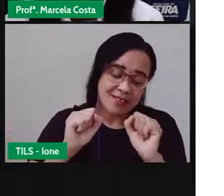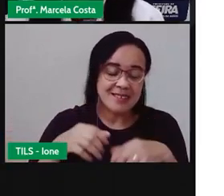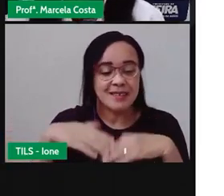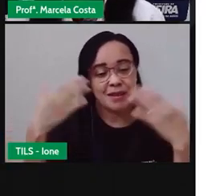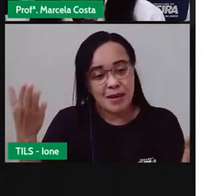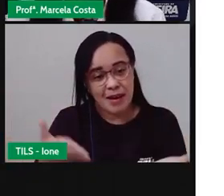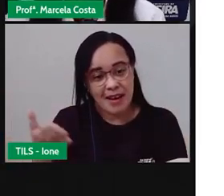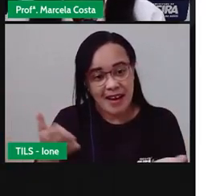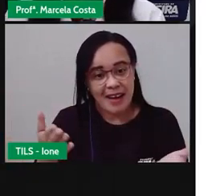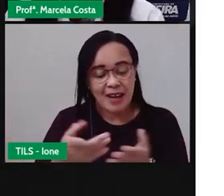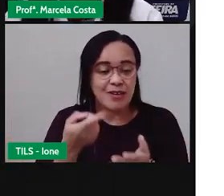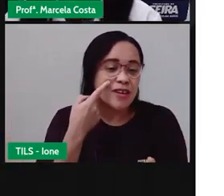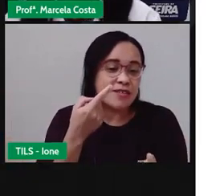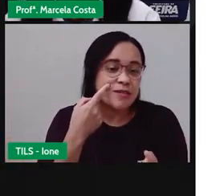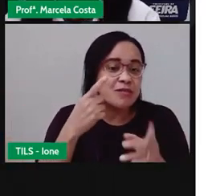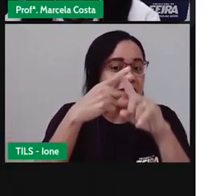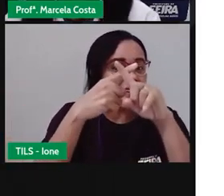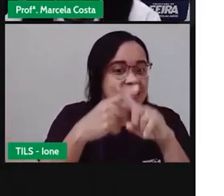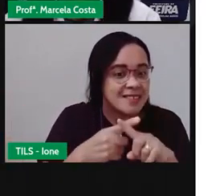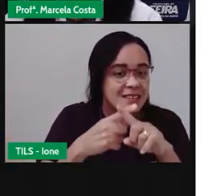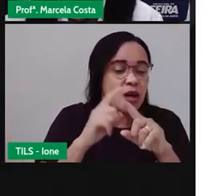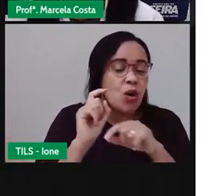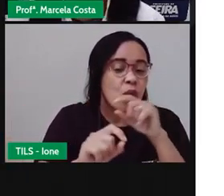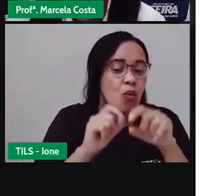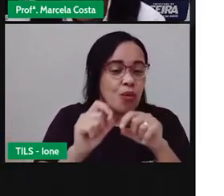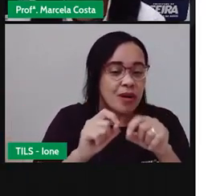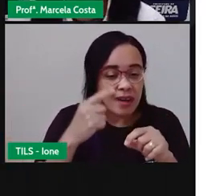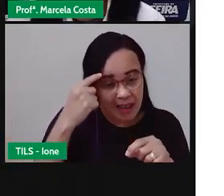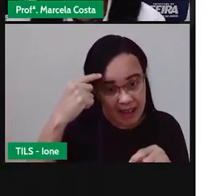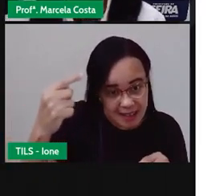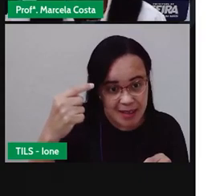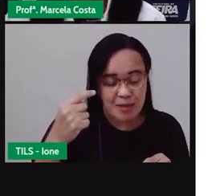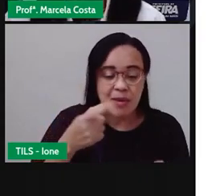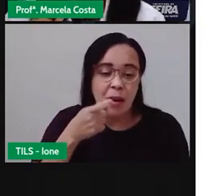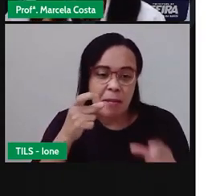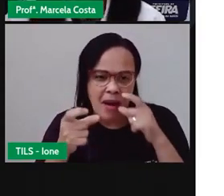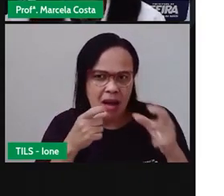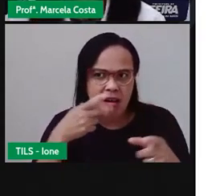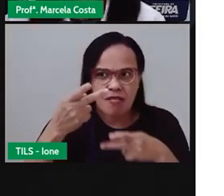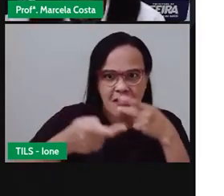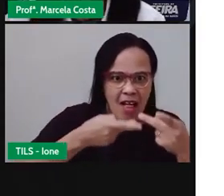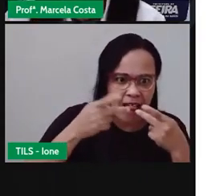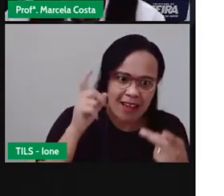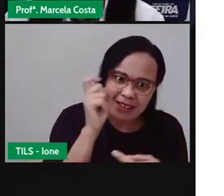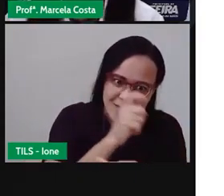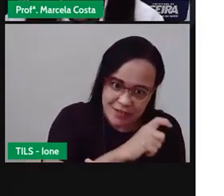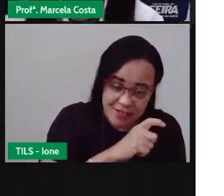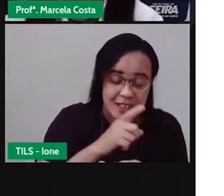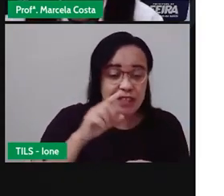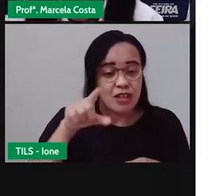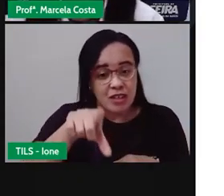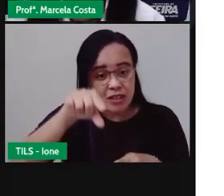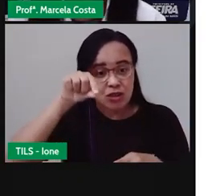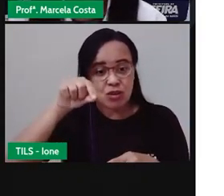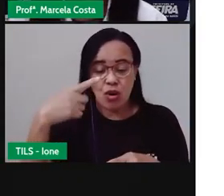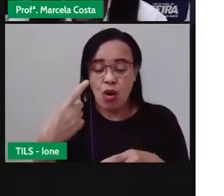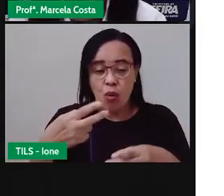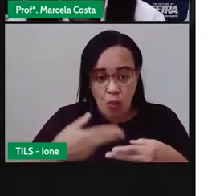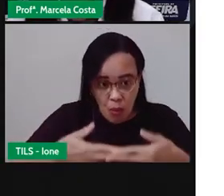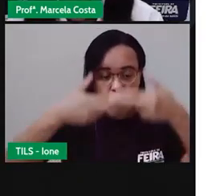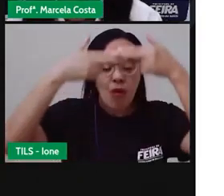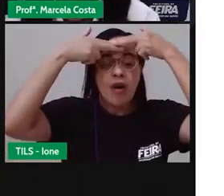desafio. Escolha um dos trava-línguas que a gente apresentou, memorize, e aí você vai gravar